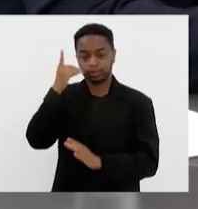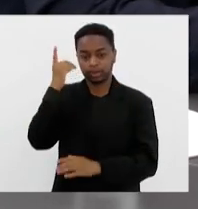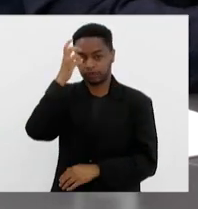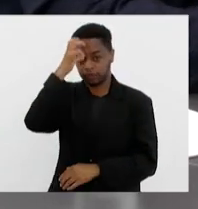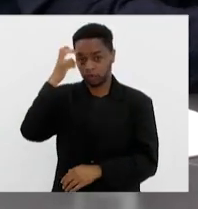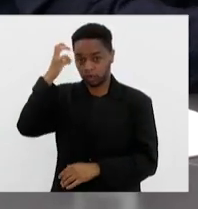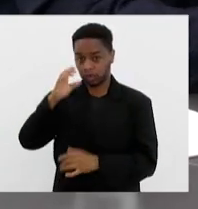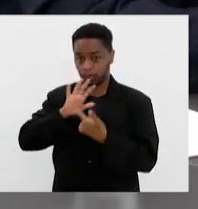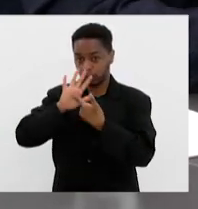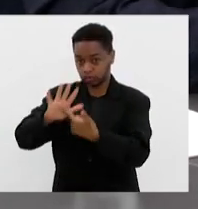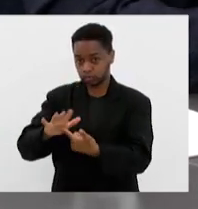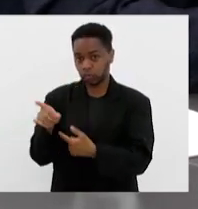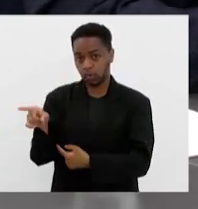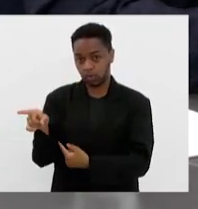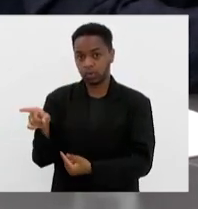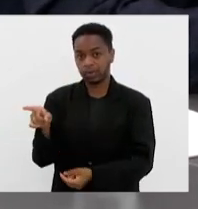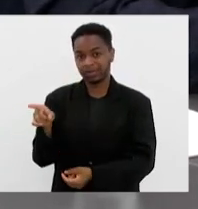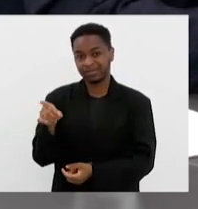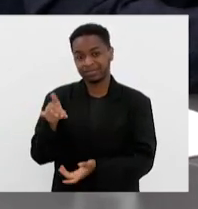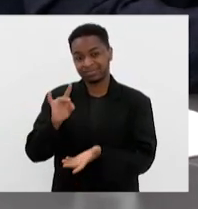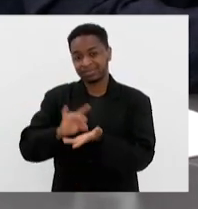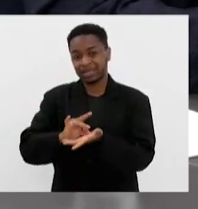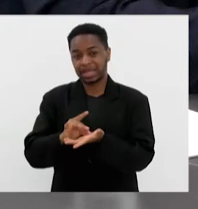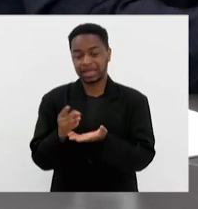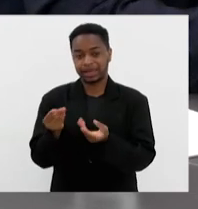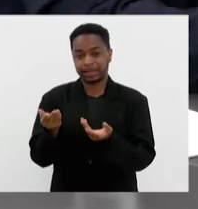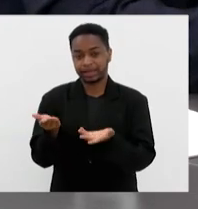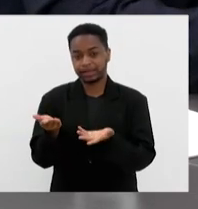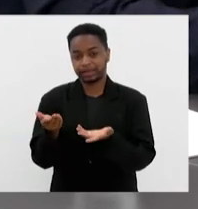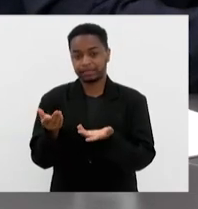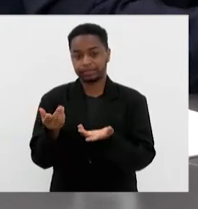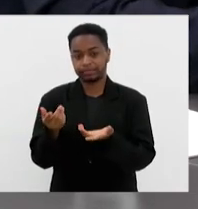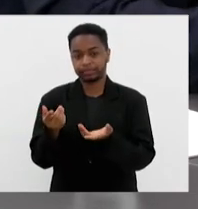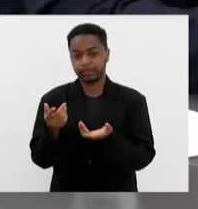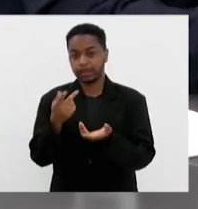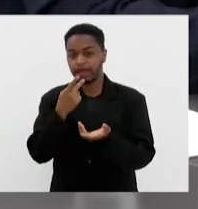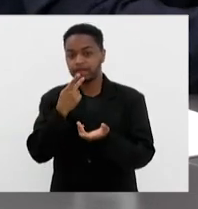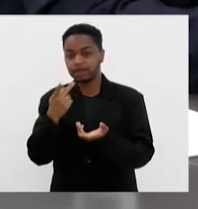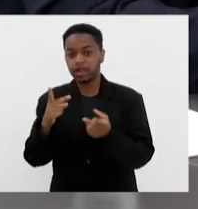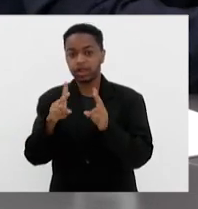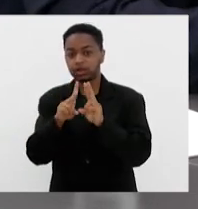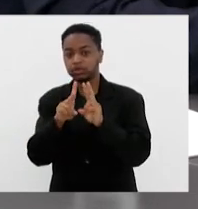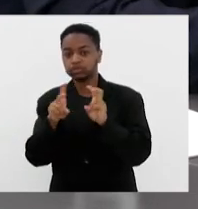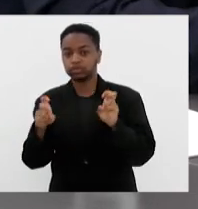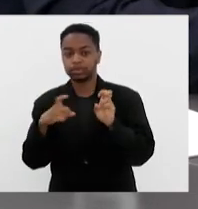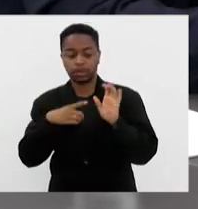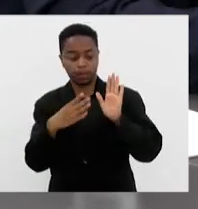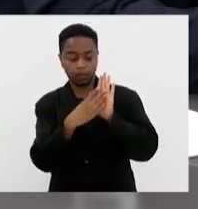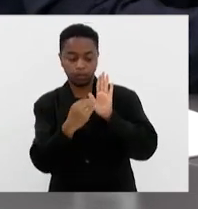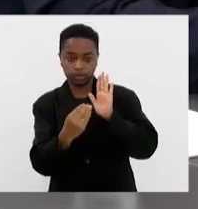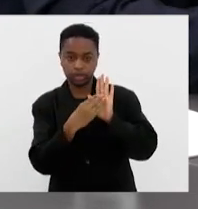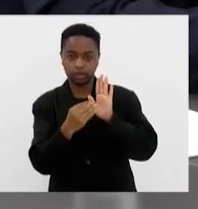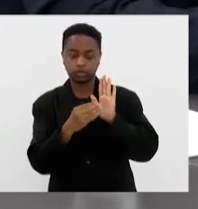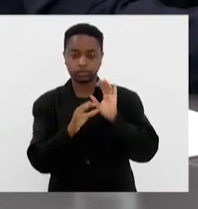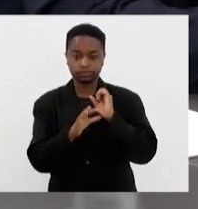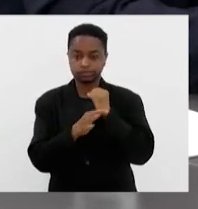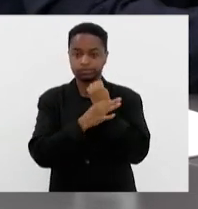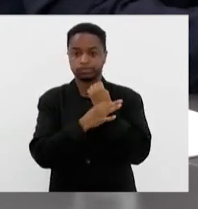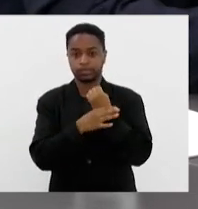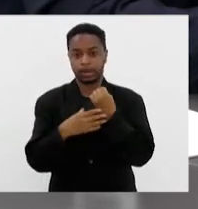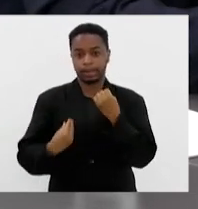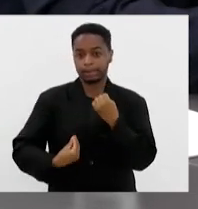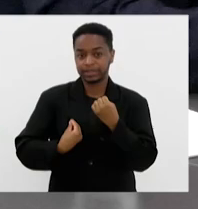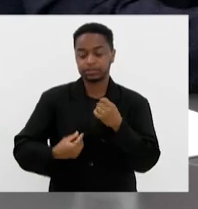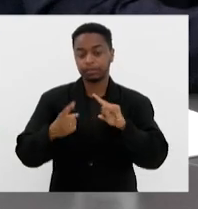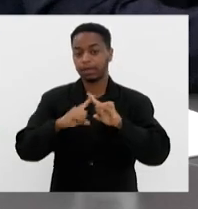deputado Elton Cristo, ele, por mais que faça a relação com levar um modelo do segurança presente, não necessariamente a